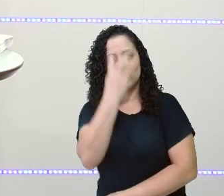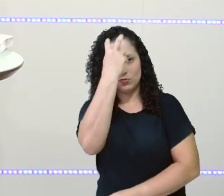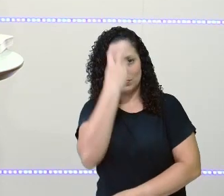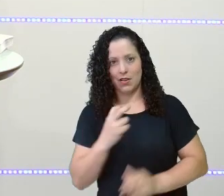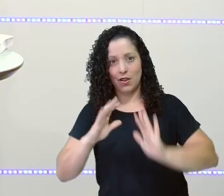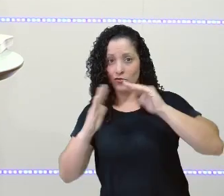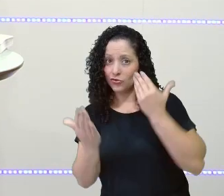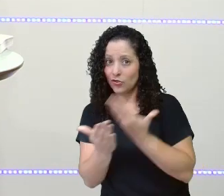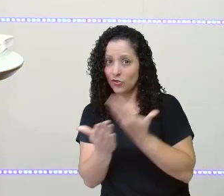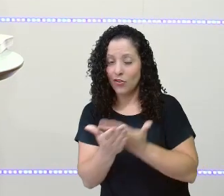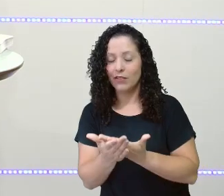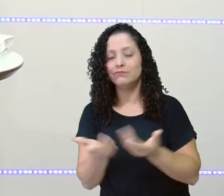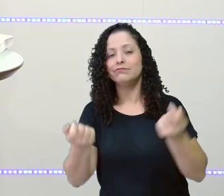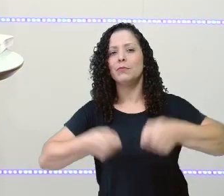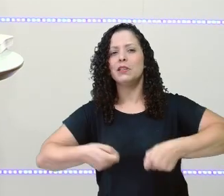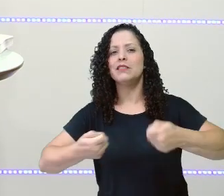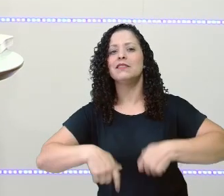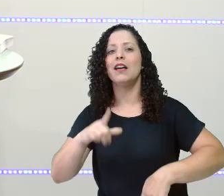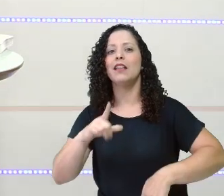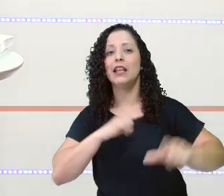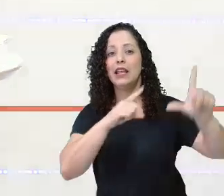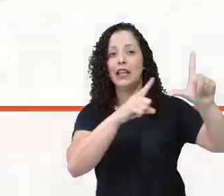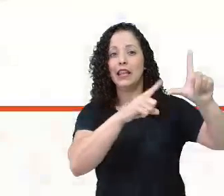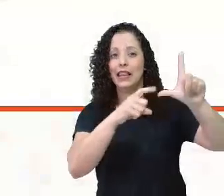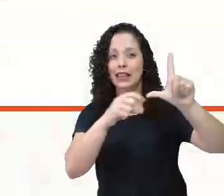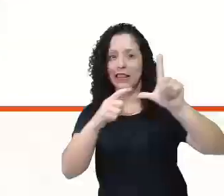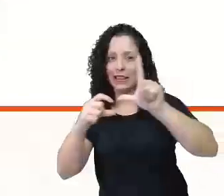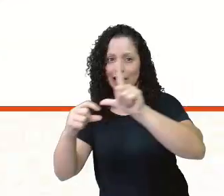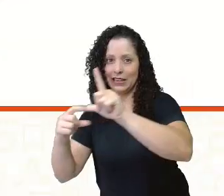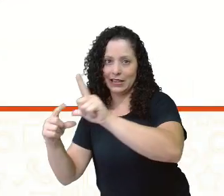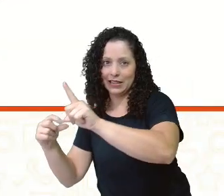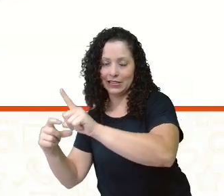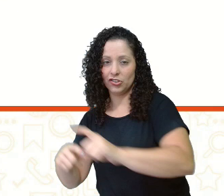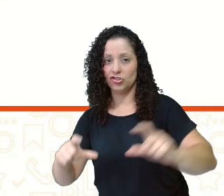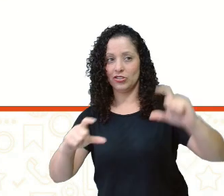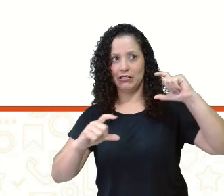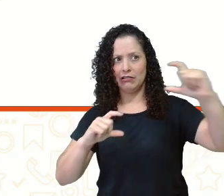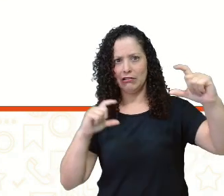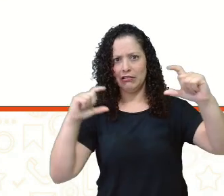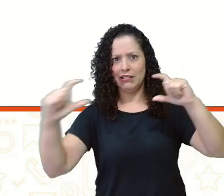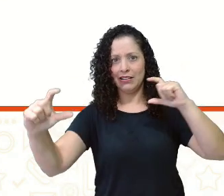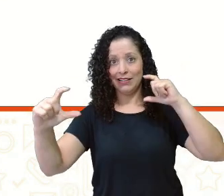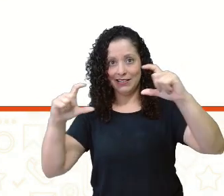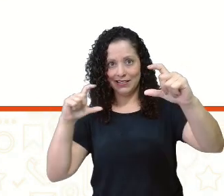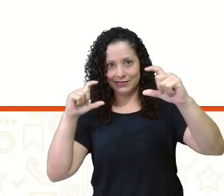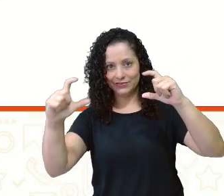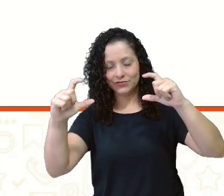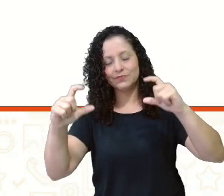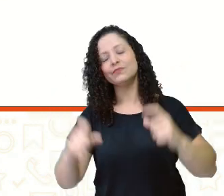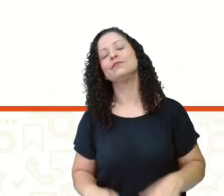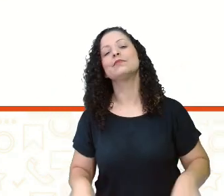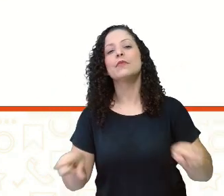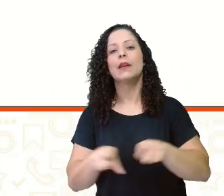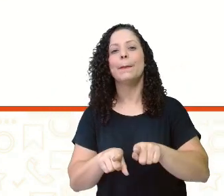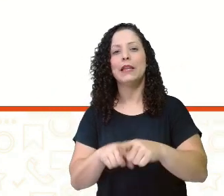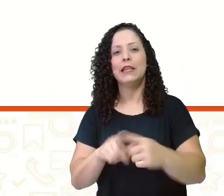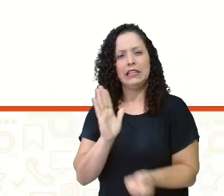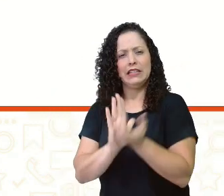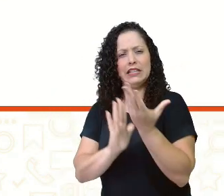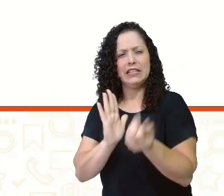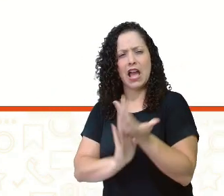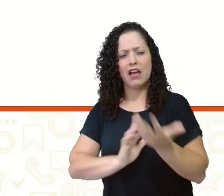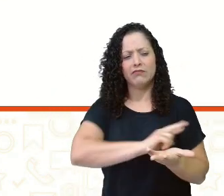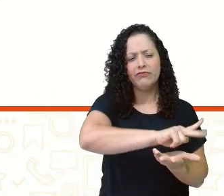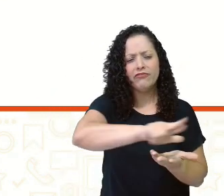gente precisa trazer alfabeto, né, de letra cursiva, alfabeto que pode ser confeccionado com